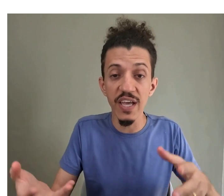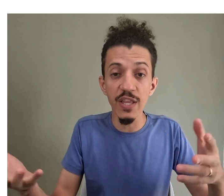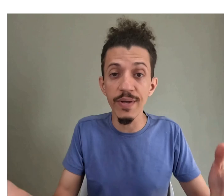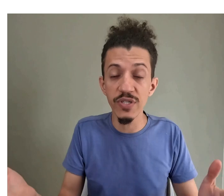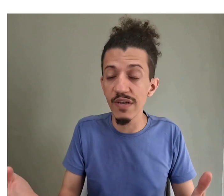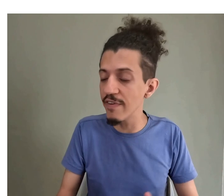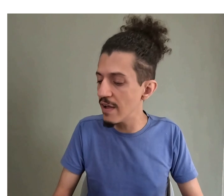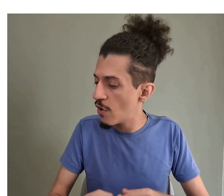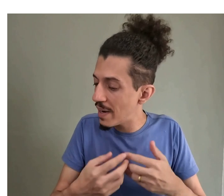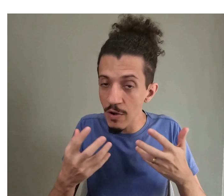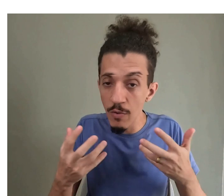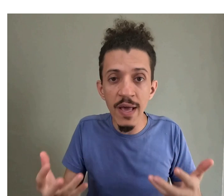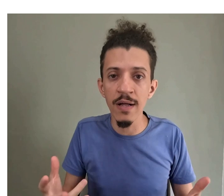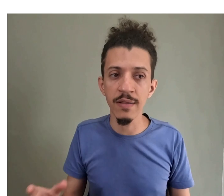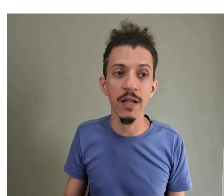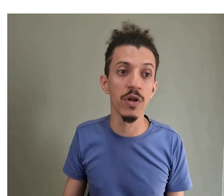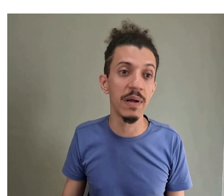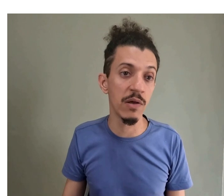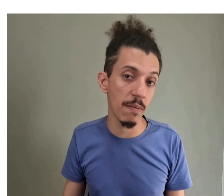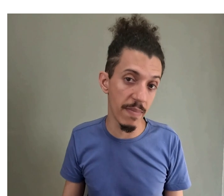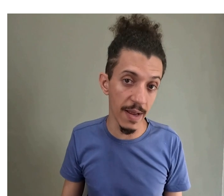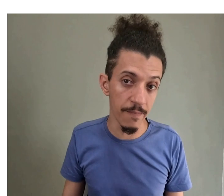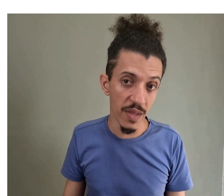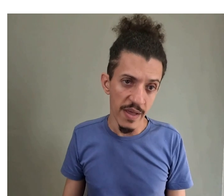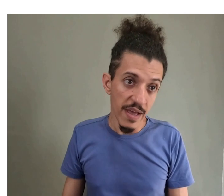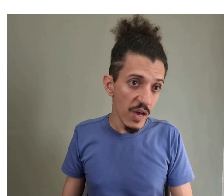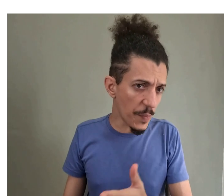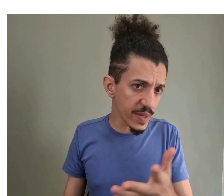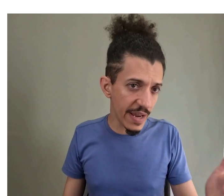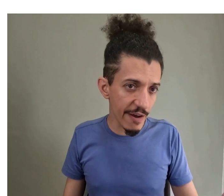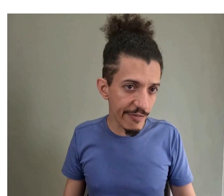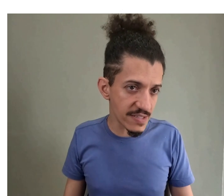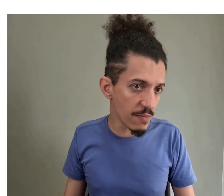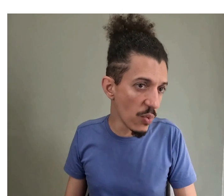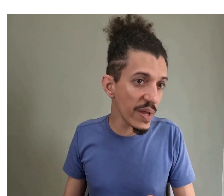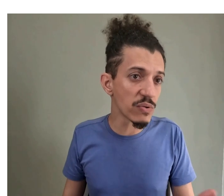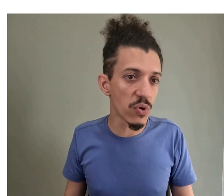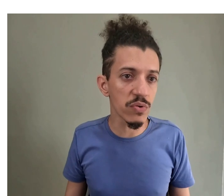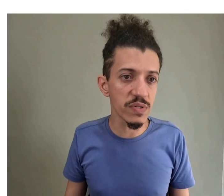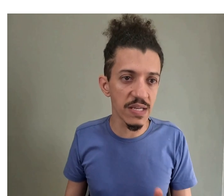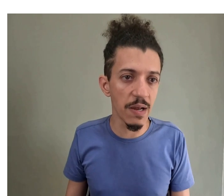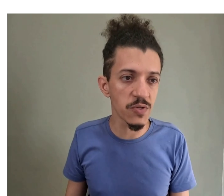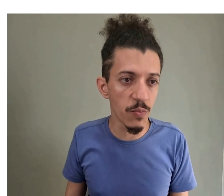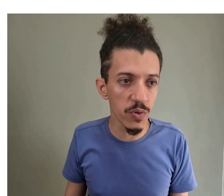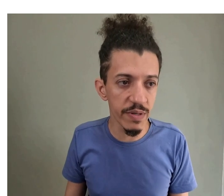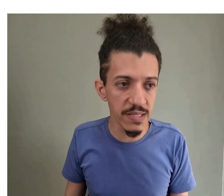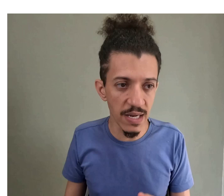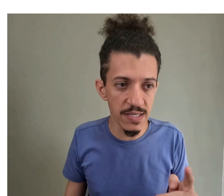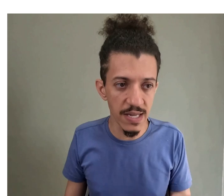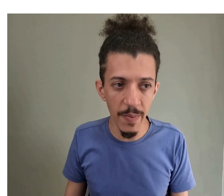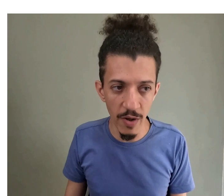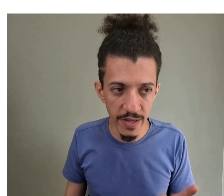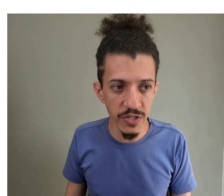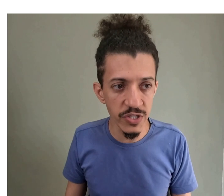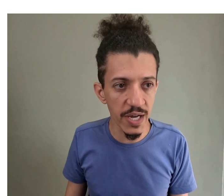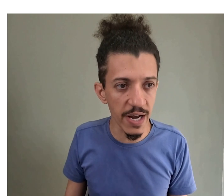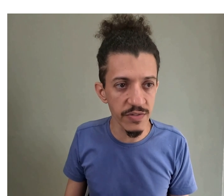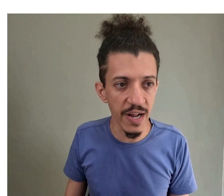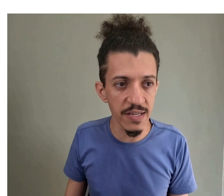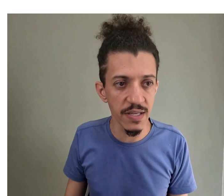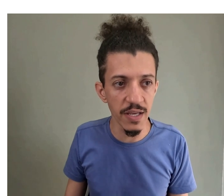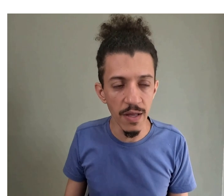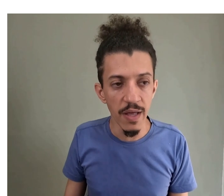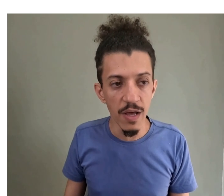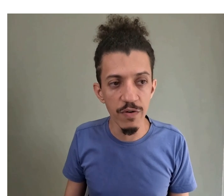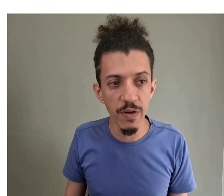prática, intuitiva, uma língua encantadora, uma língua bela. E eu poderia fazer muitos outros exemplos do português sinalizado, mas na hora que a gente chegar nas